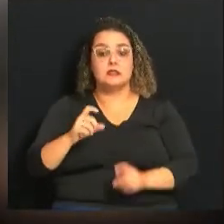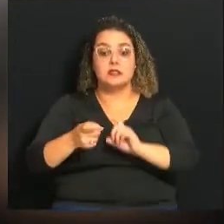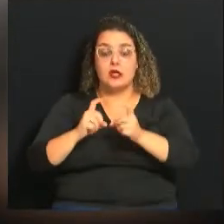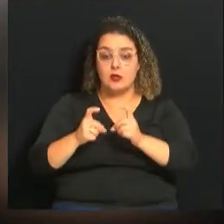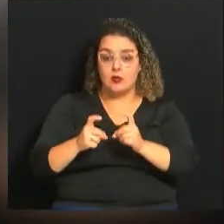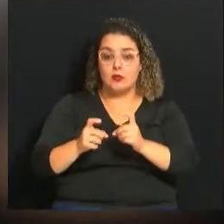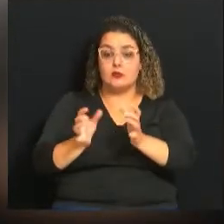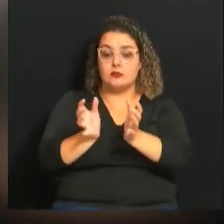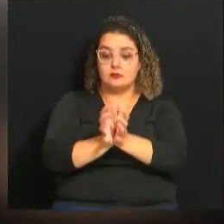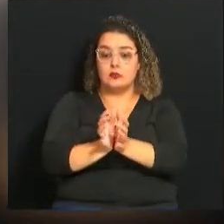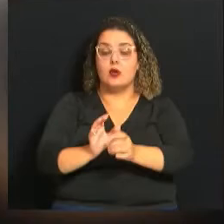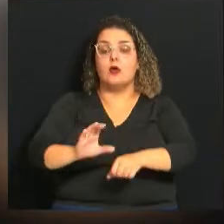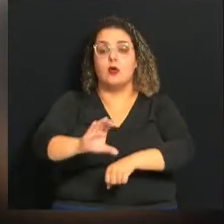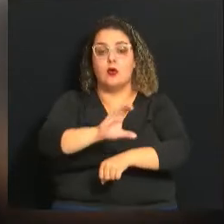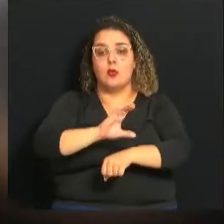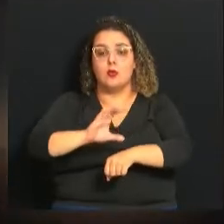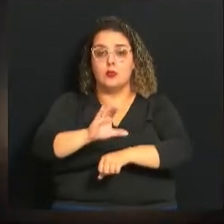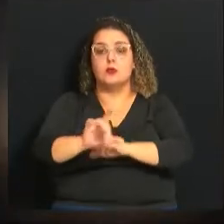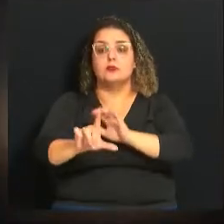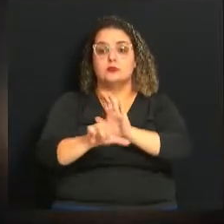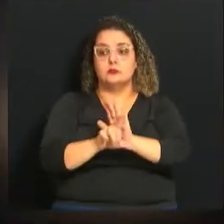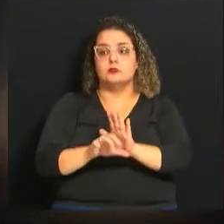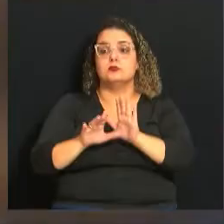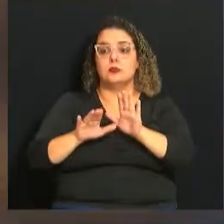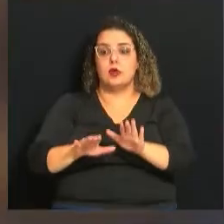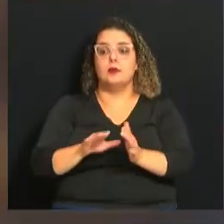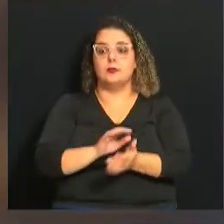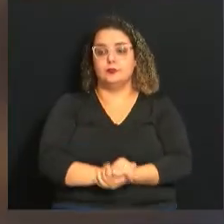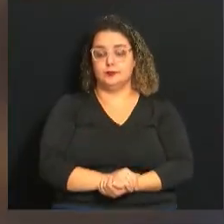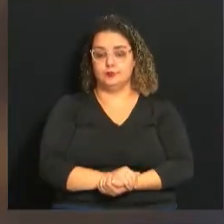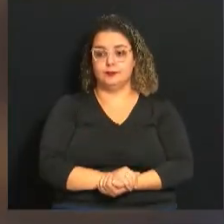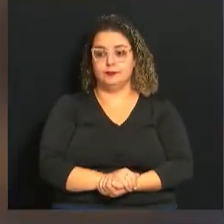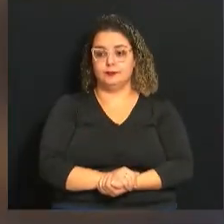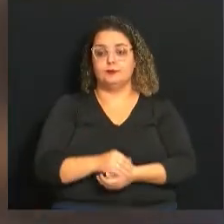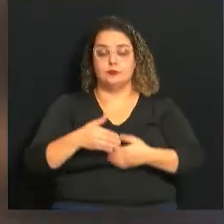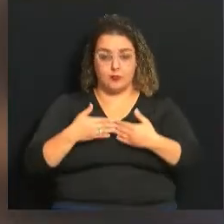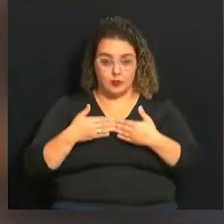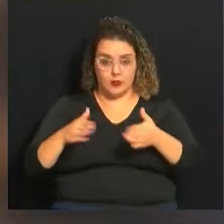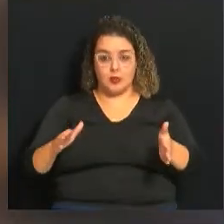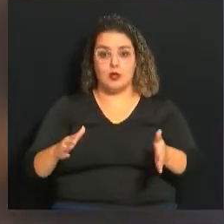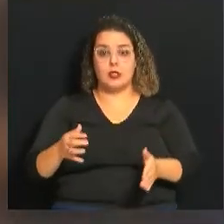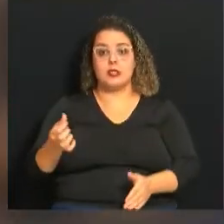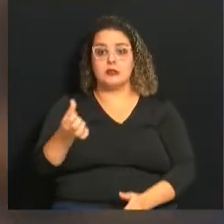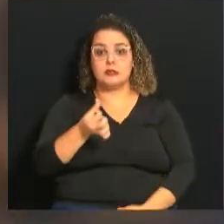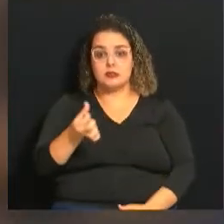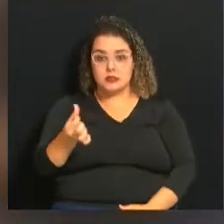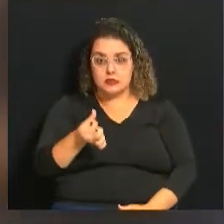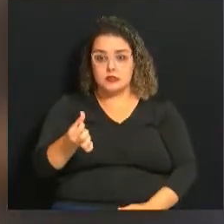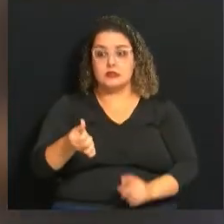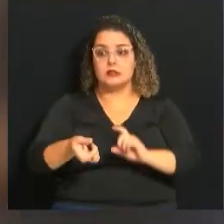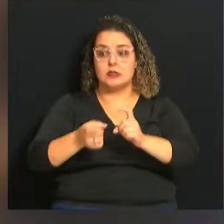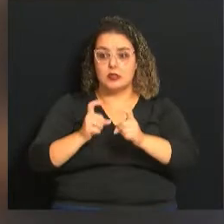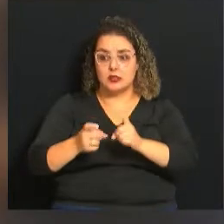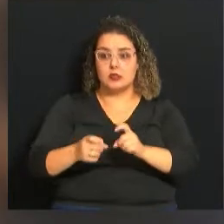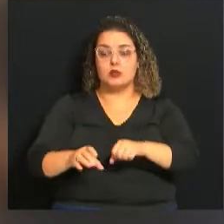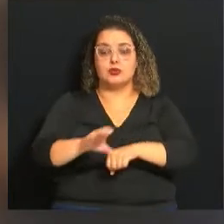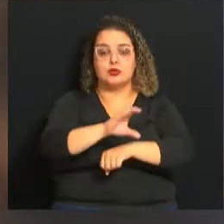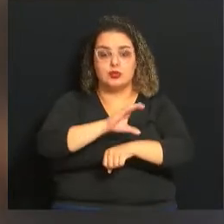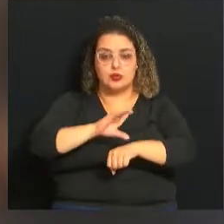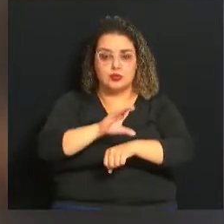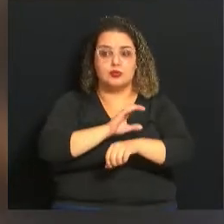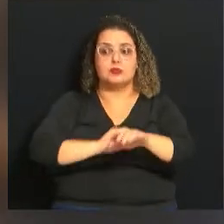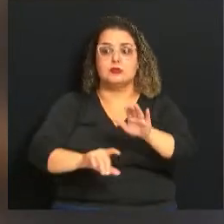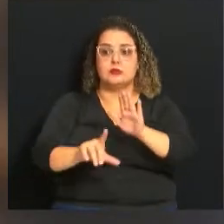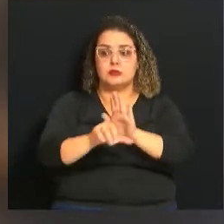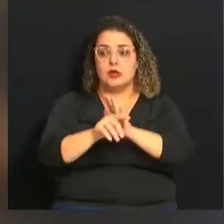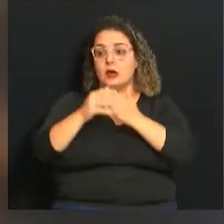Comissão Permanente de Constituição e Legalidade. Declaro aberta a 6ª reunião ordinária da Comissão de Constituição e Legalidade,